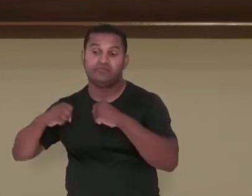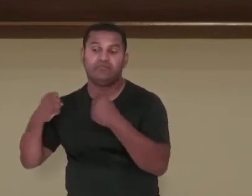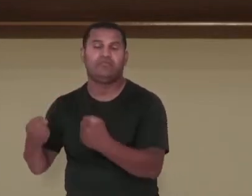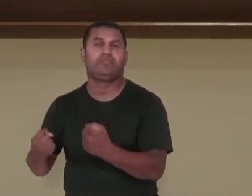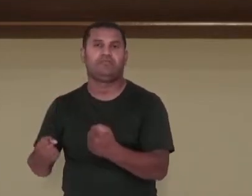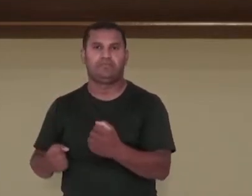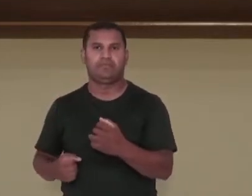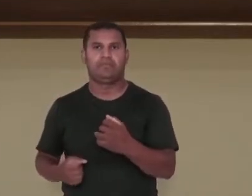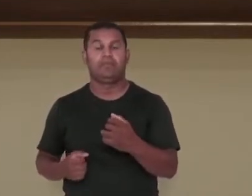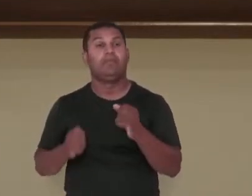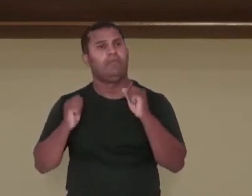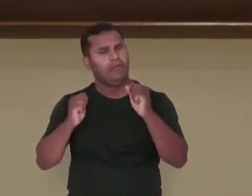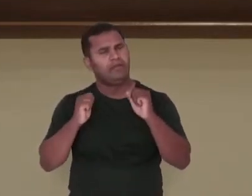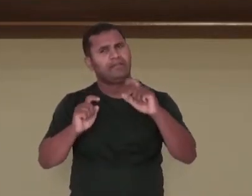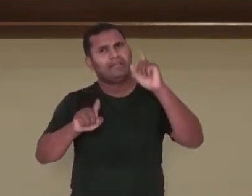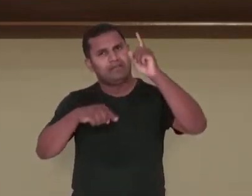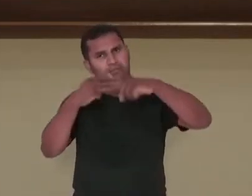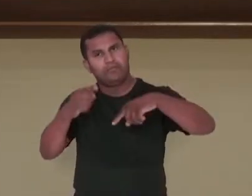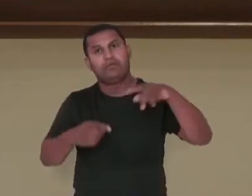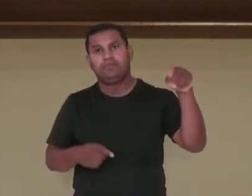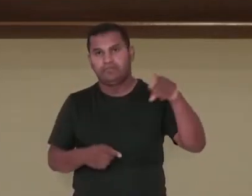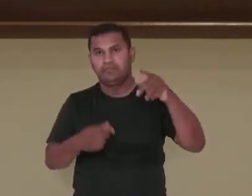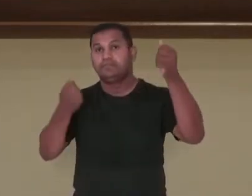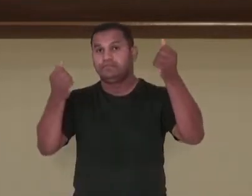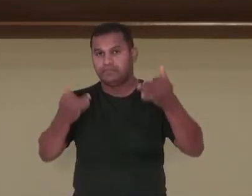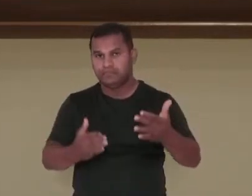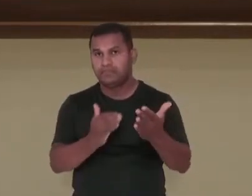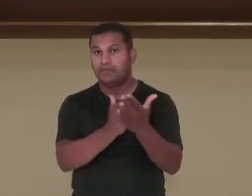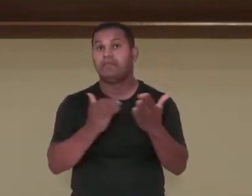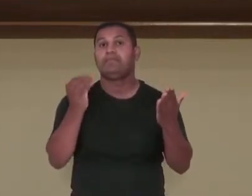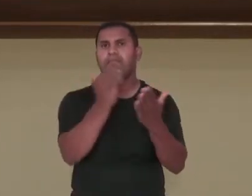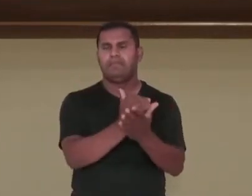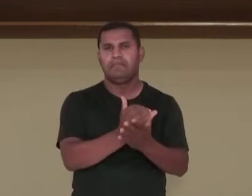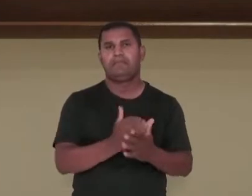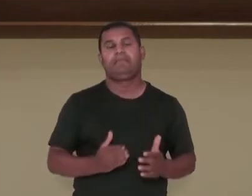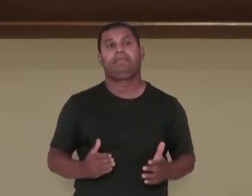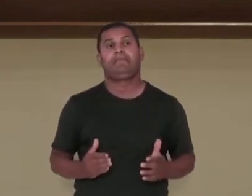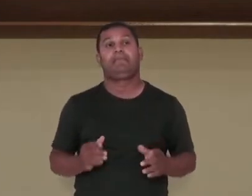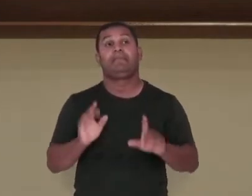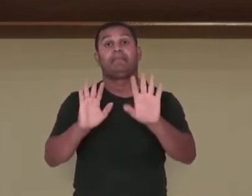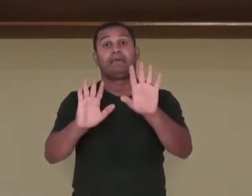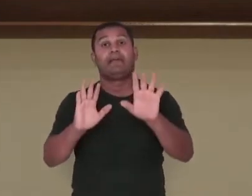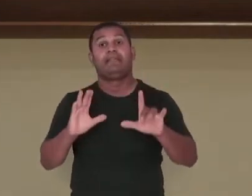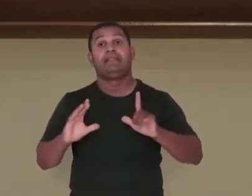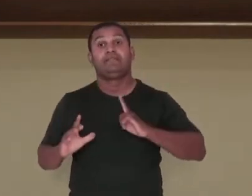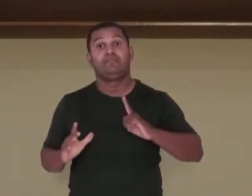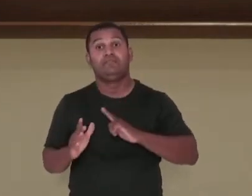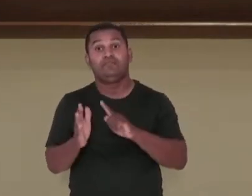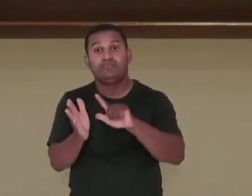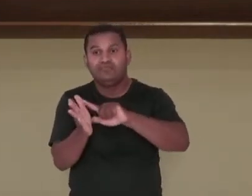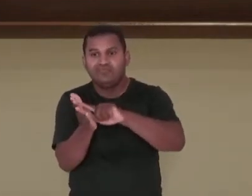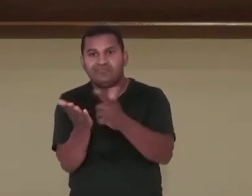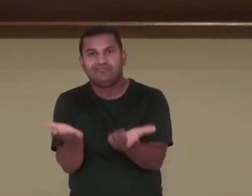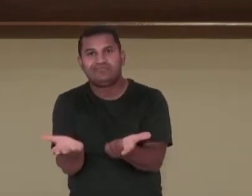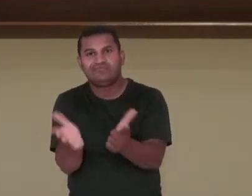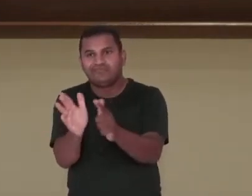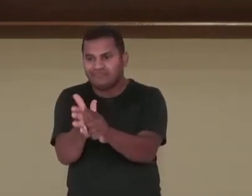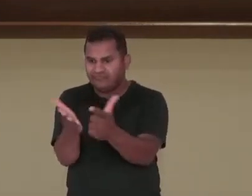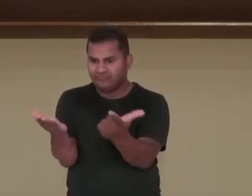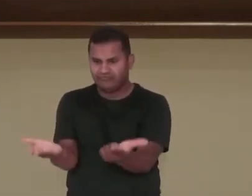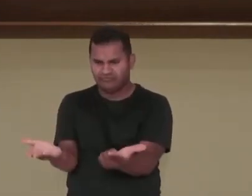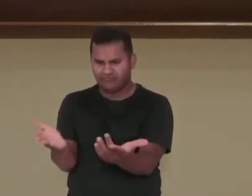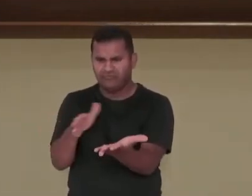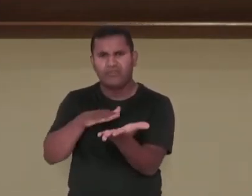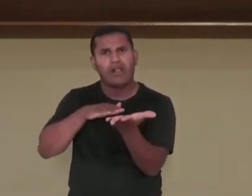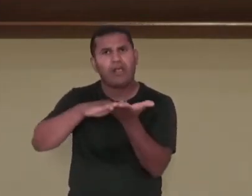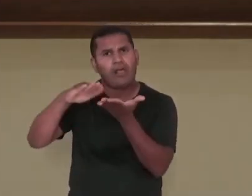nação. Essas ideias circulavam nos meios operários por meio de vários jornais. Então, esses pequenos jornais, eles eram